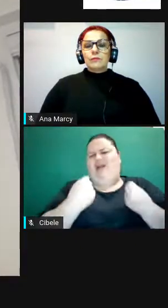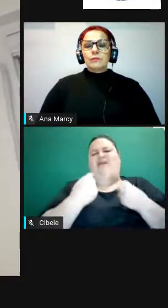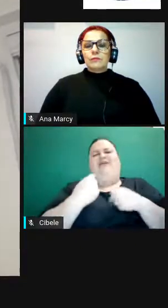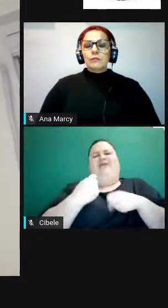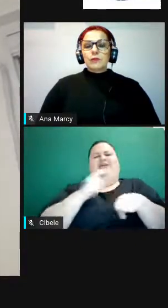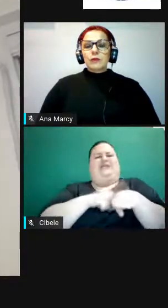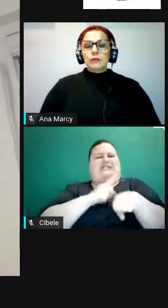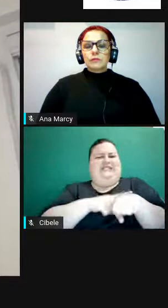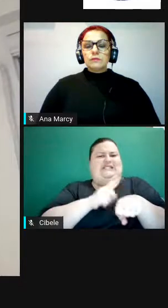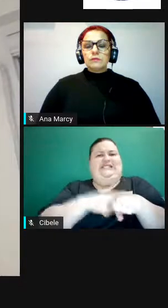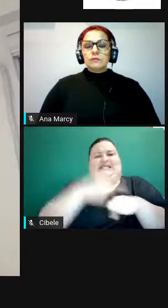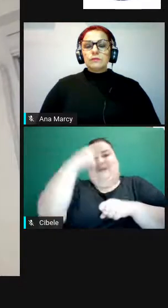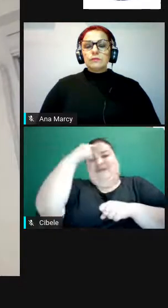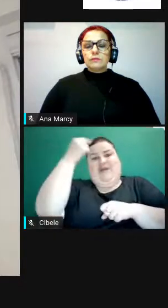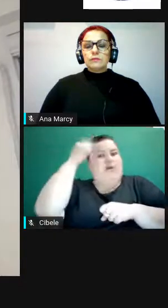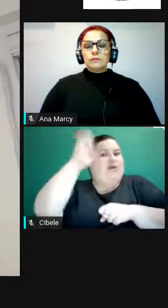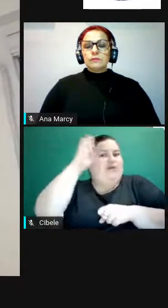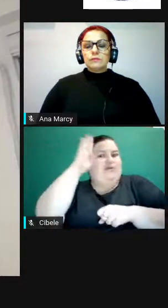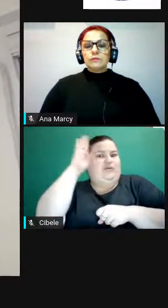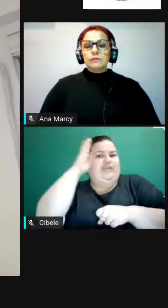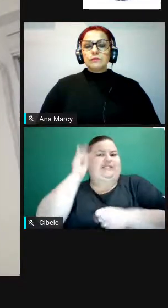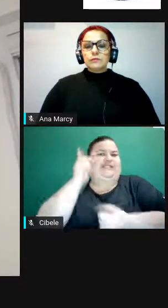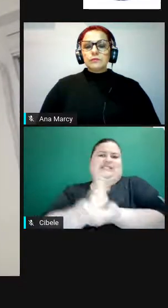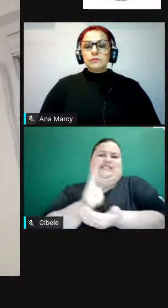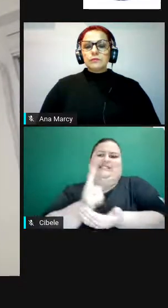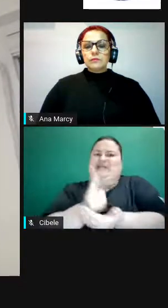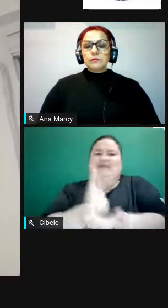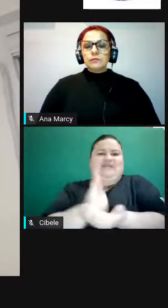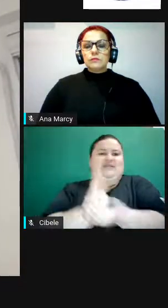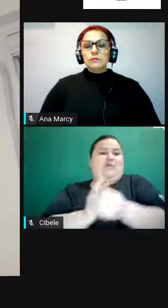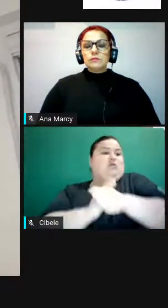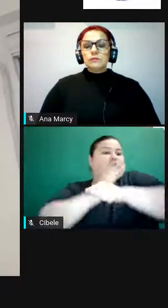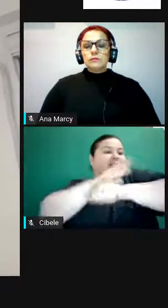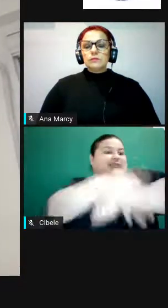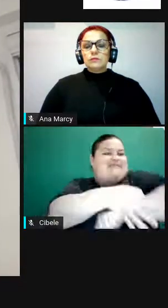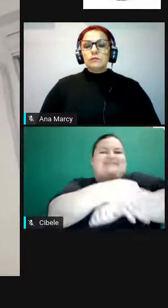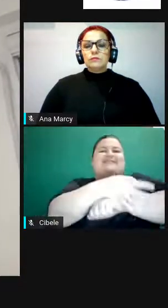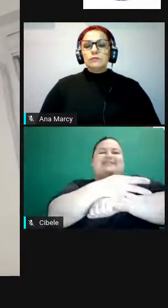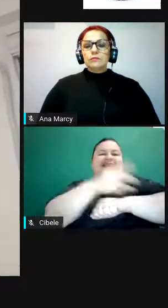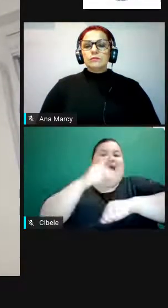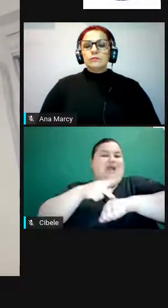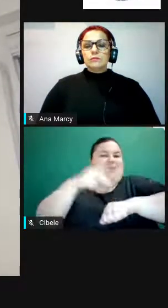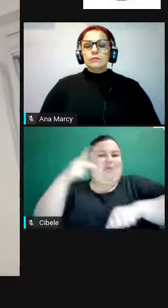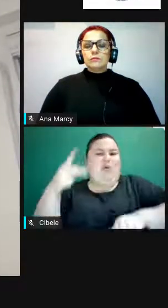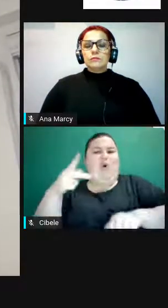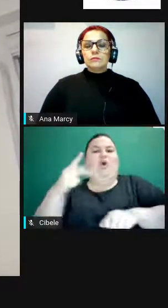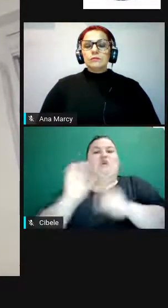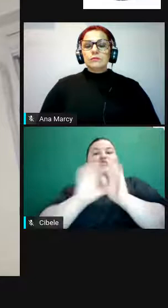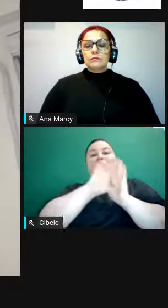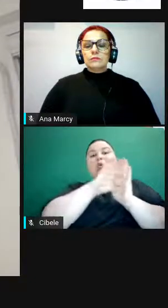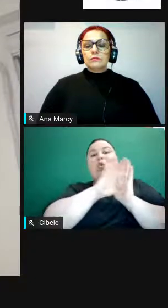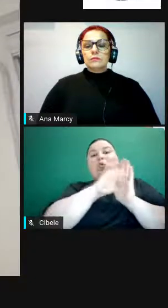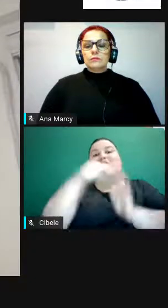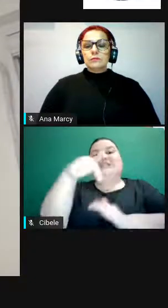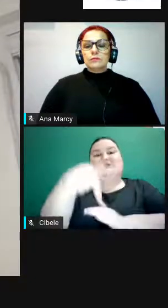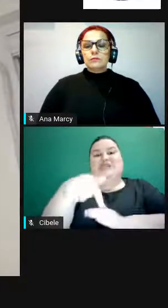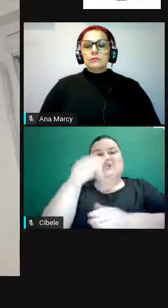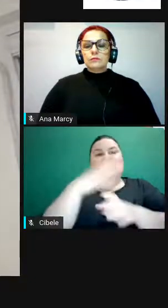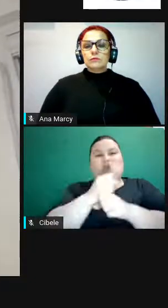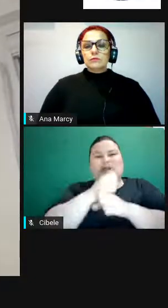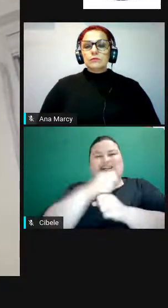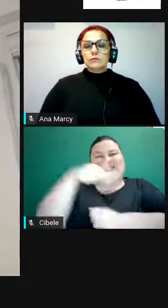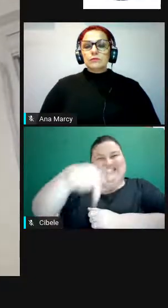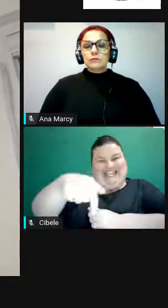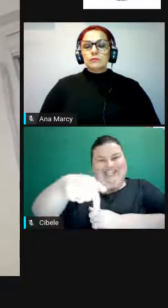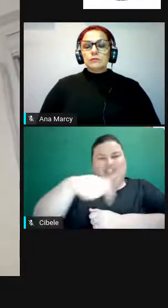a carreira acadêmica ele tivesse conseguido entrar num problema de pós-graduação massa né o conselho certinho tudo mais eu não estava